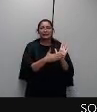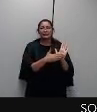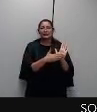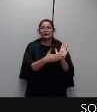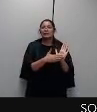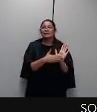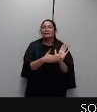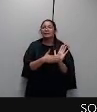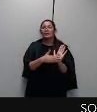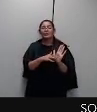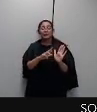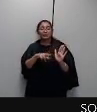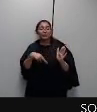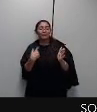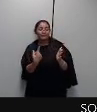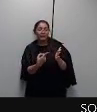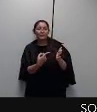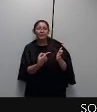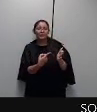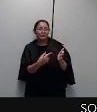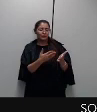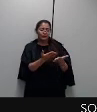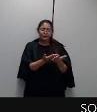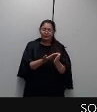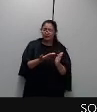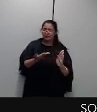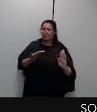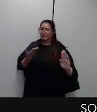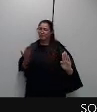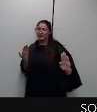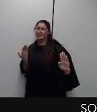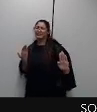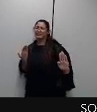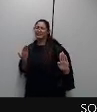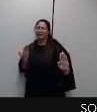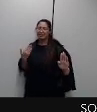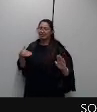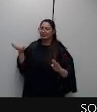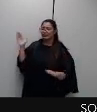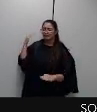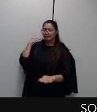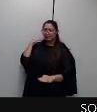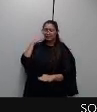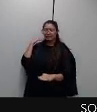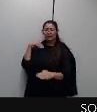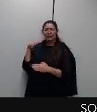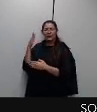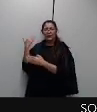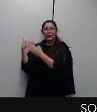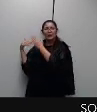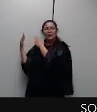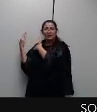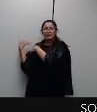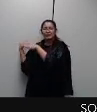incondicionalidade foi afastada pelo Supremo Tribunal Federal no julgamento da ação direta de inconstitucionalidade nº